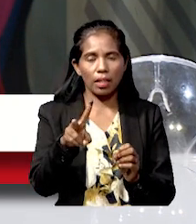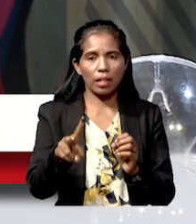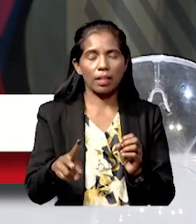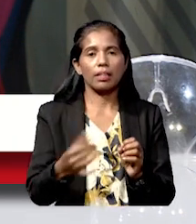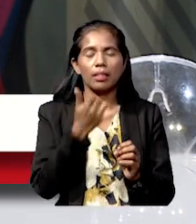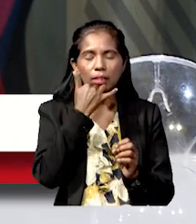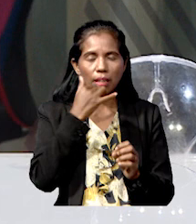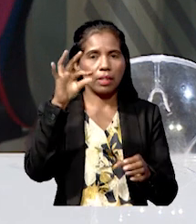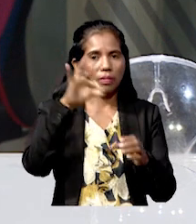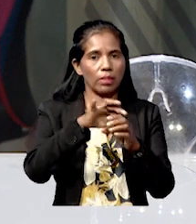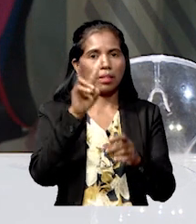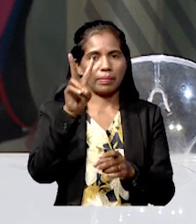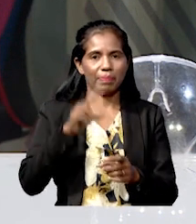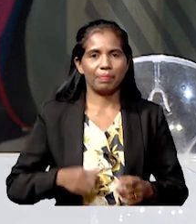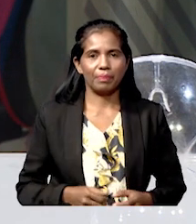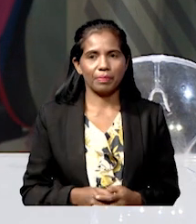volta.